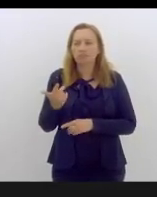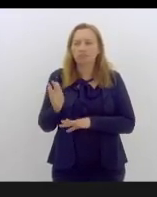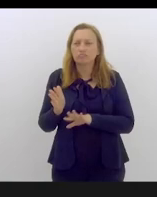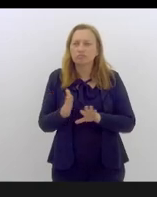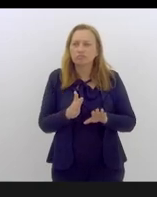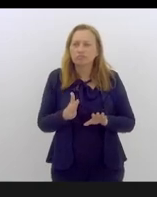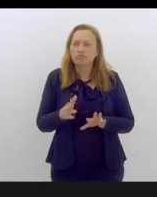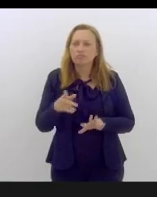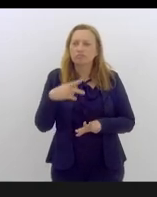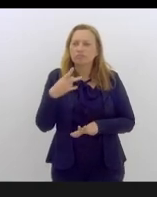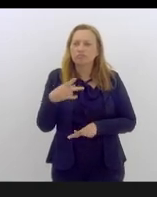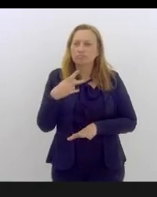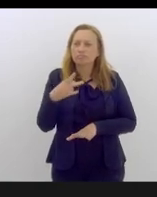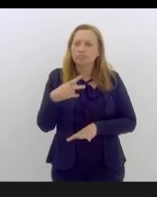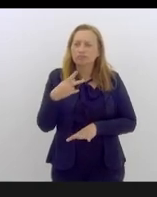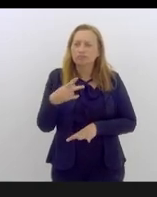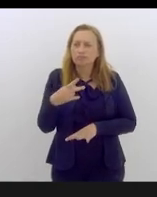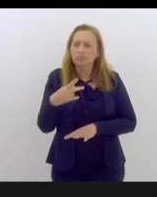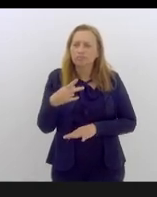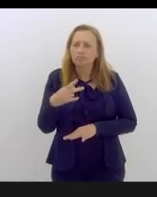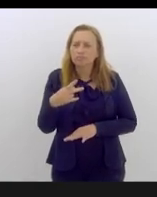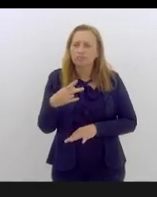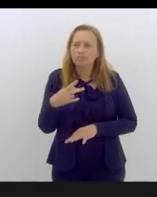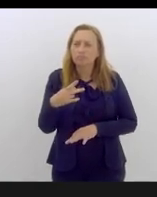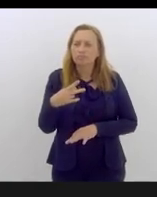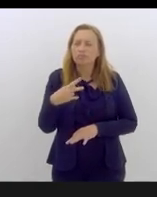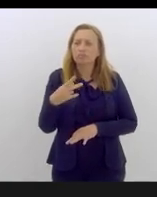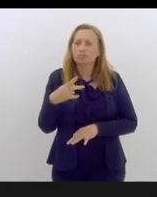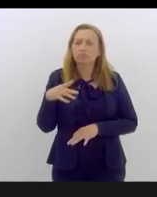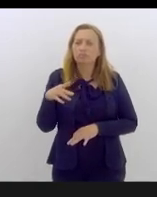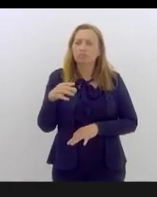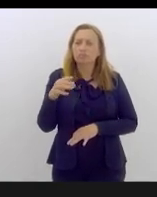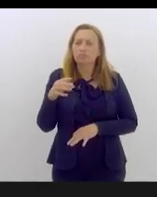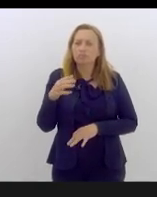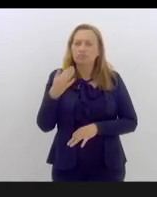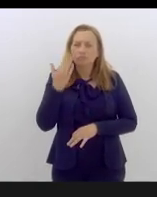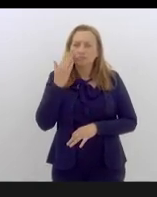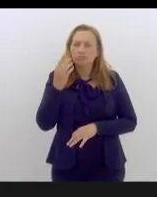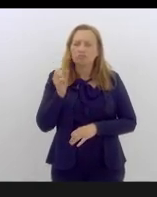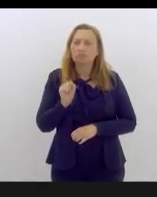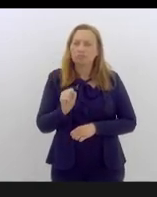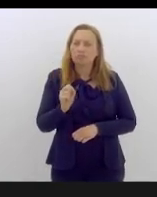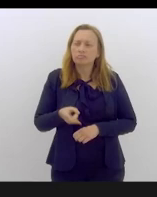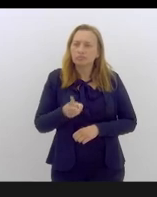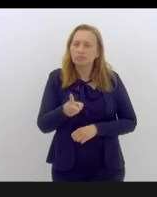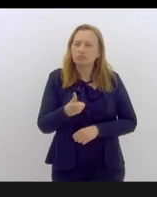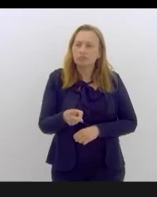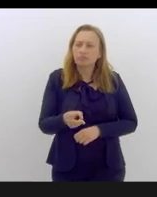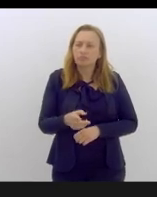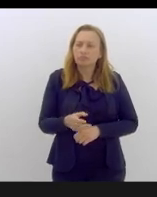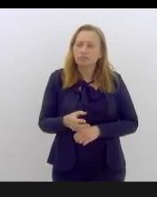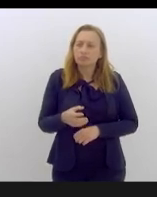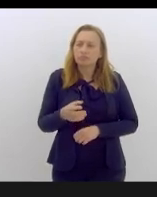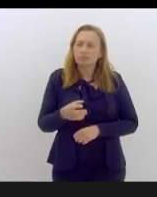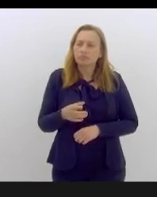Eu estou falando. Está falando, estamos lhe ouvindo, deputado. Pode continuar. Eu quero no